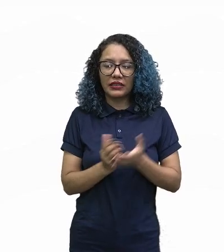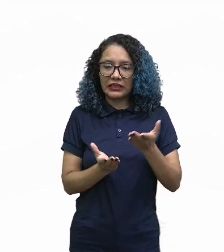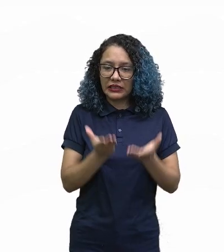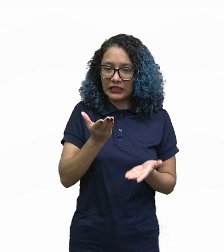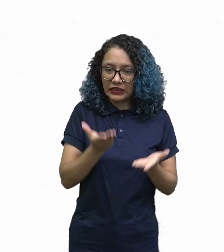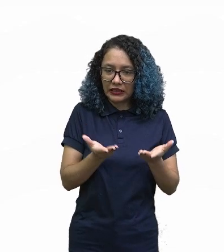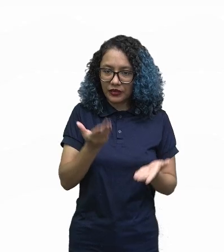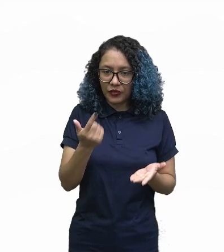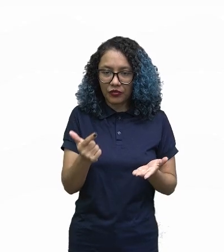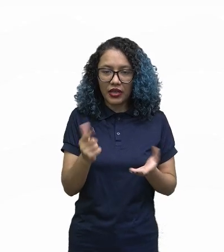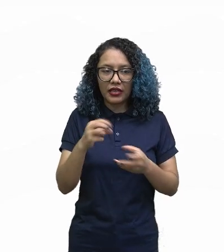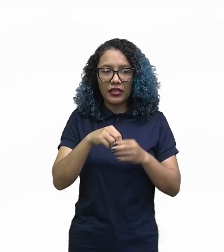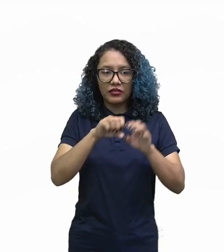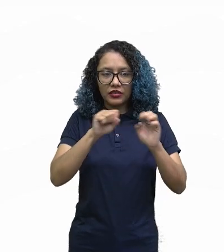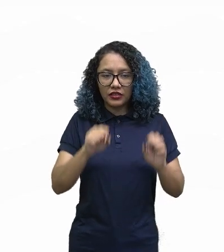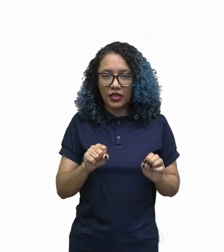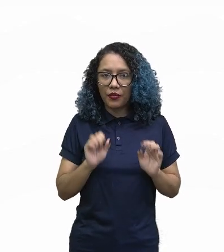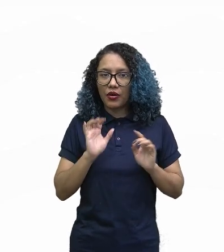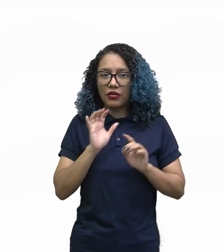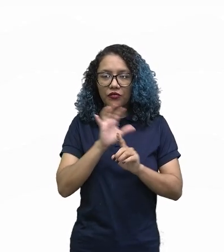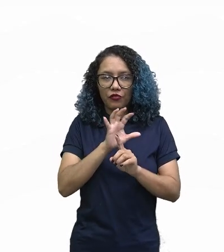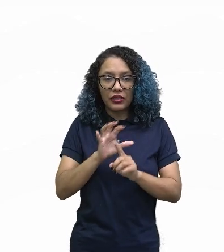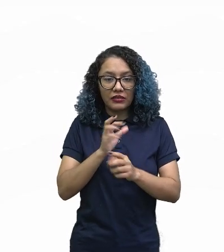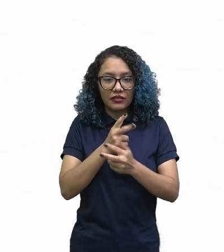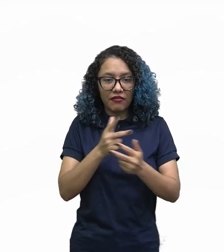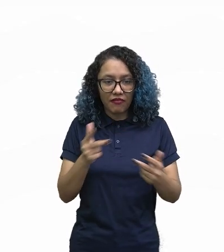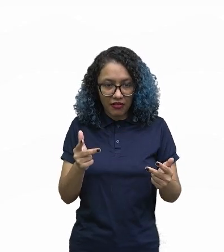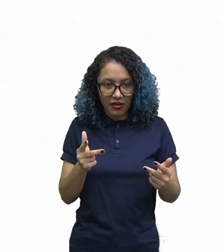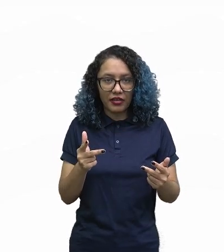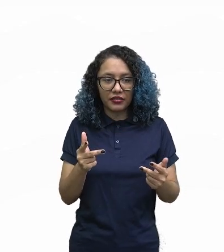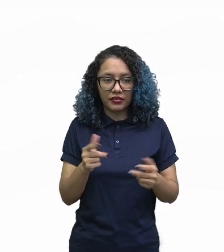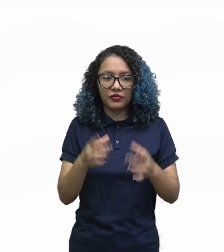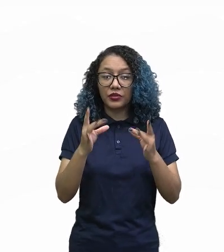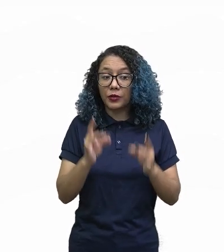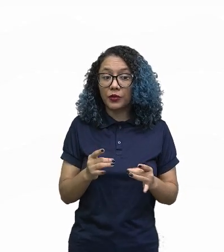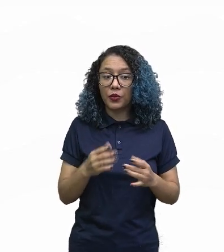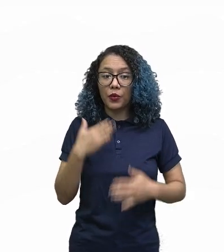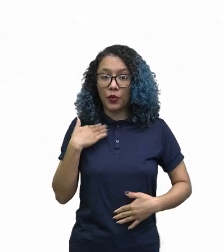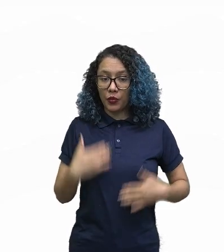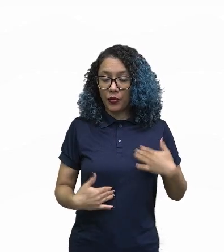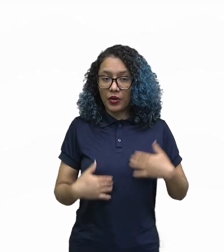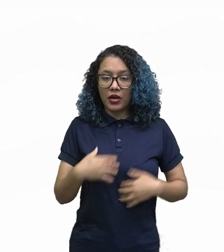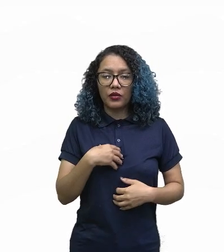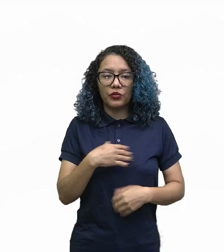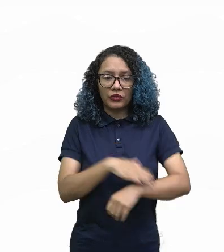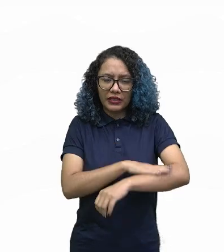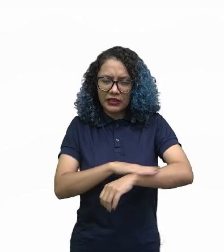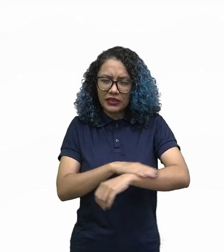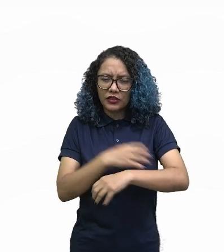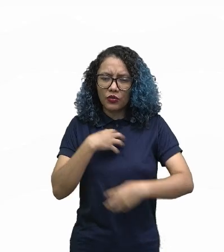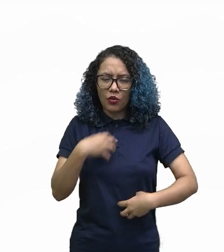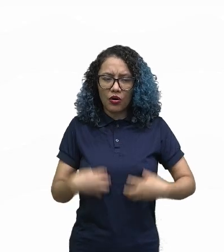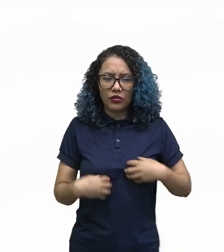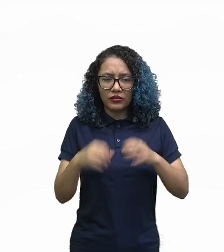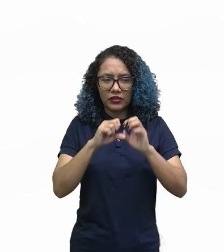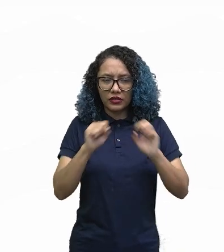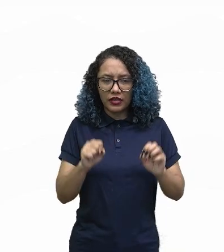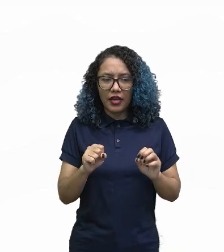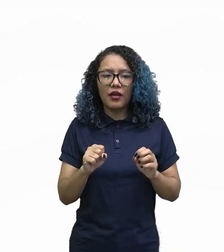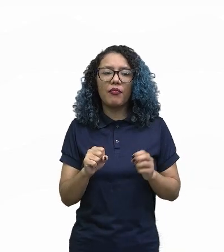sistemas envolvendo diferentes variáveis. E o detalhamento da aula é o corpo humano, tecidos, órgãos e